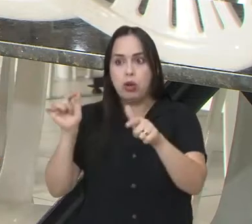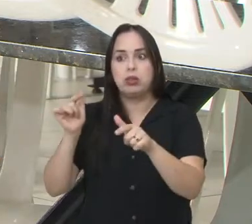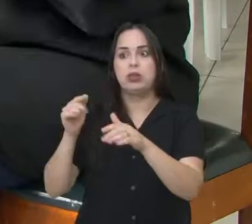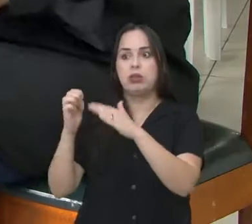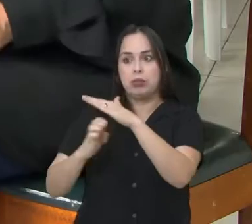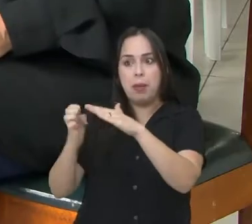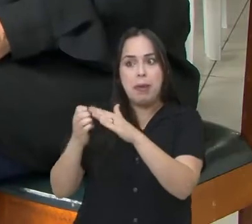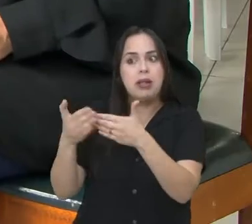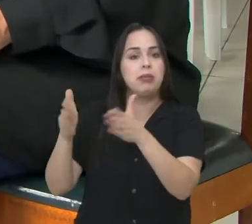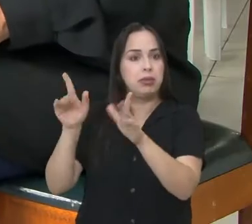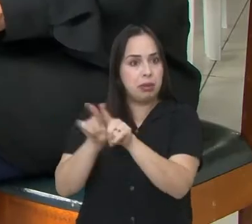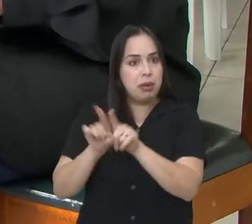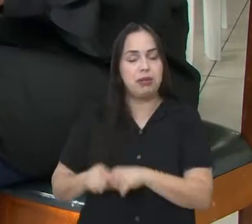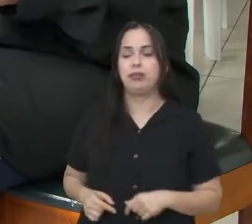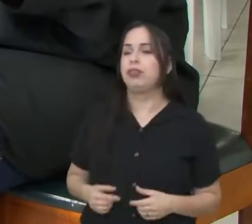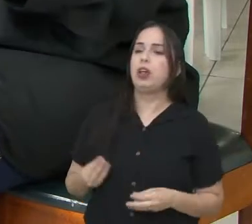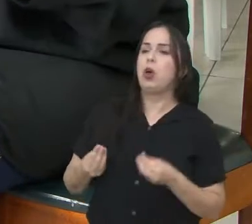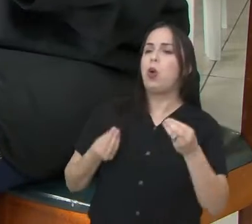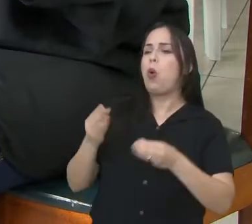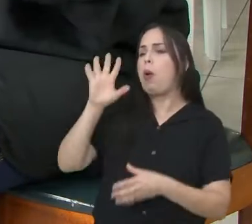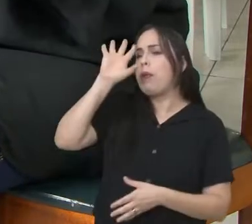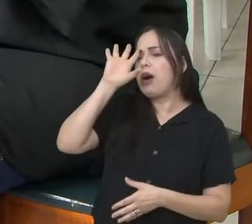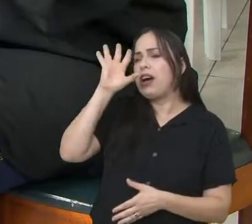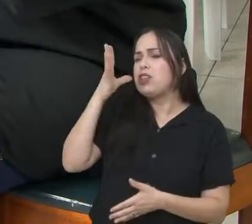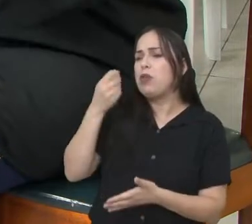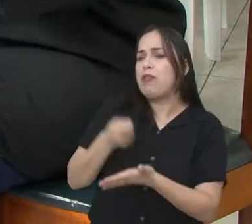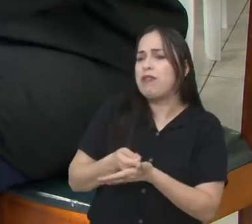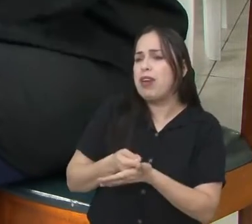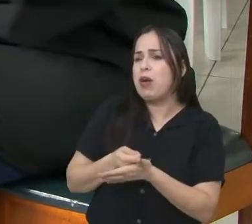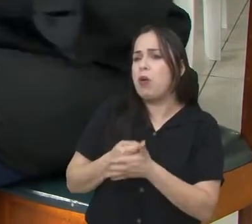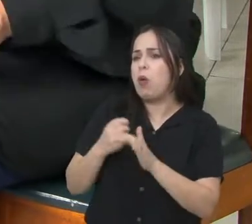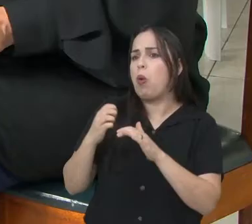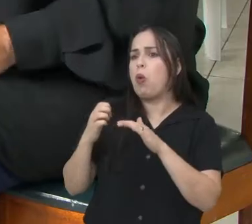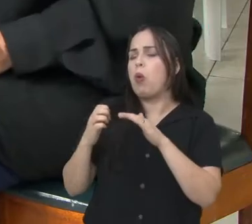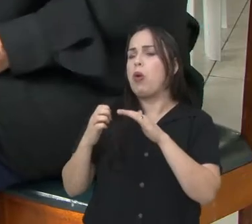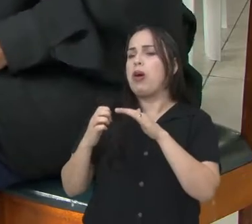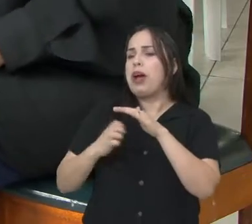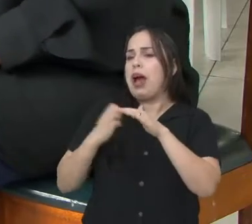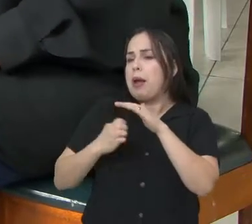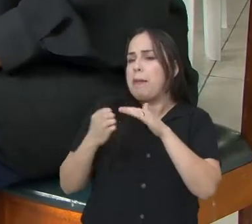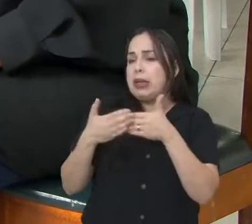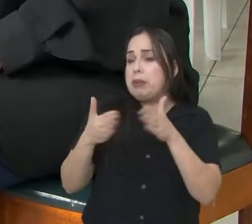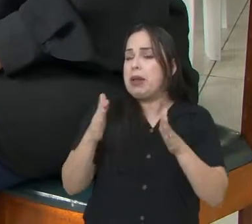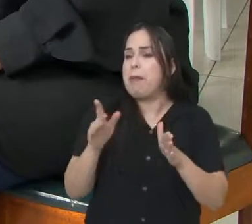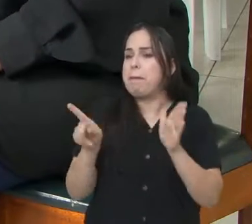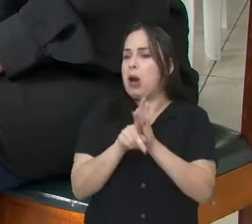vida deles. E como é que surgiu a ideia de empreender com o caldinho?